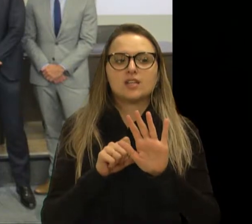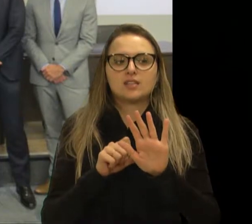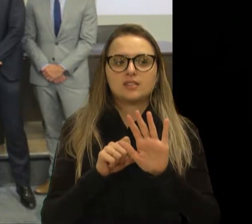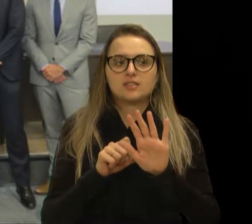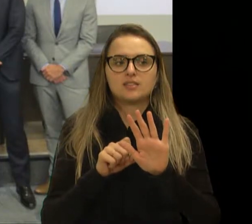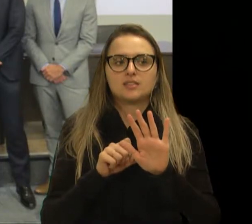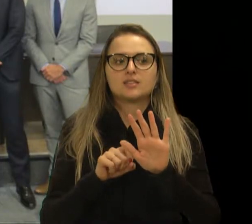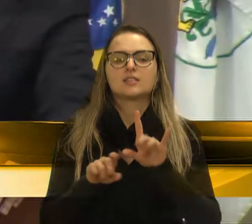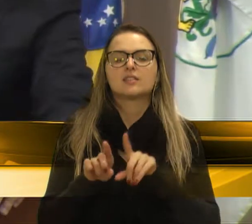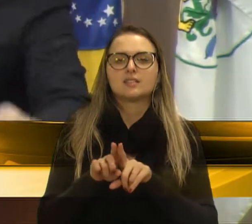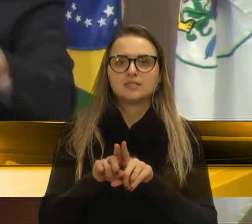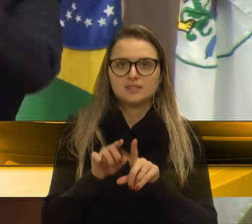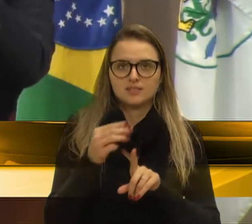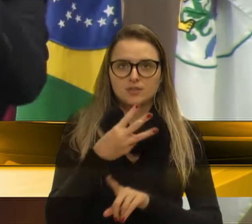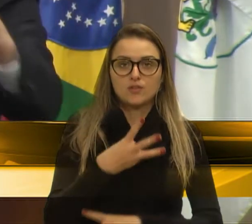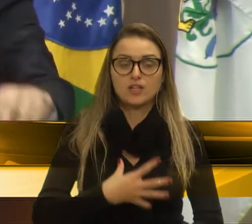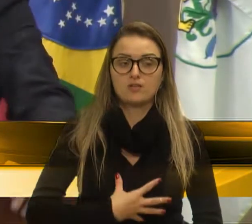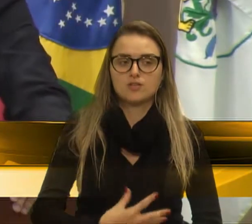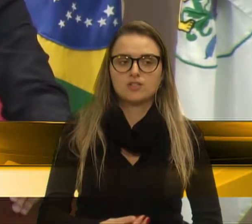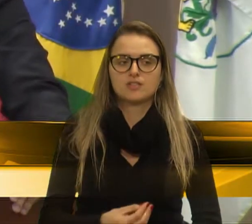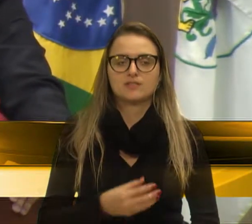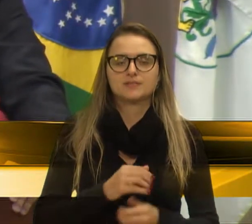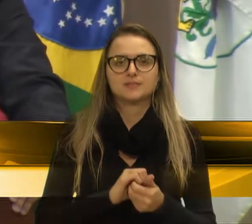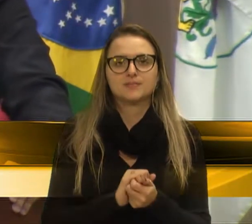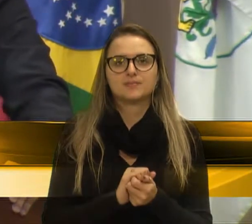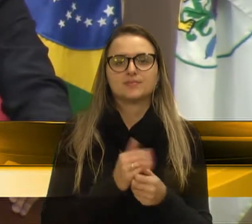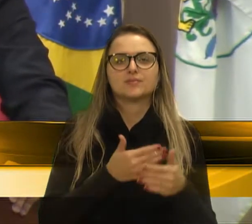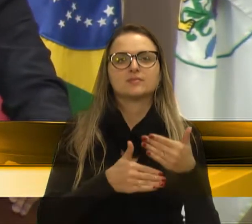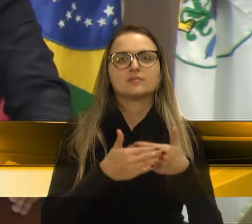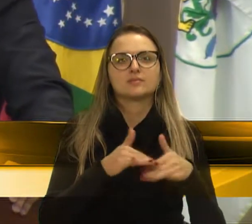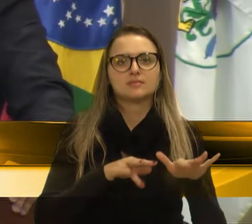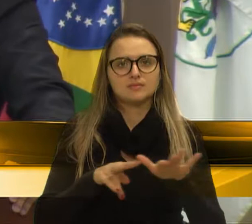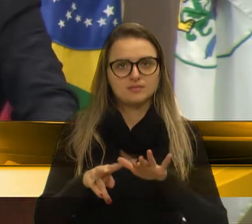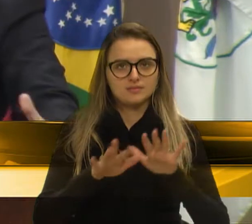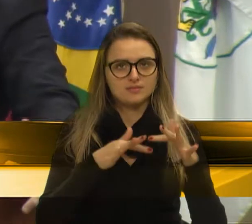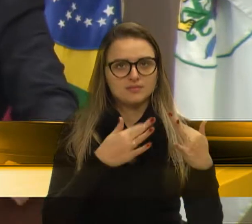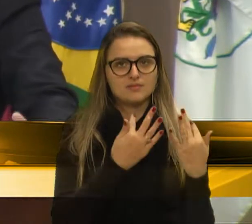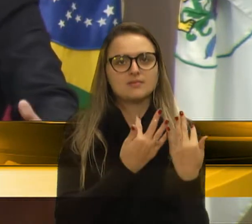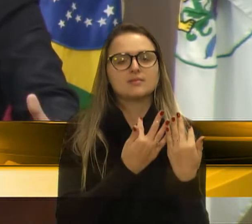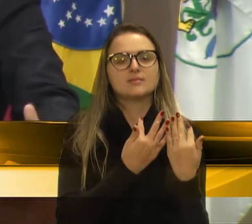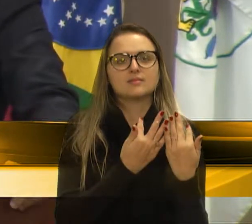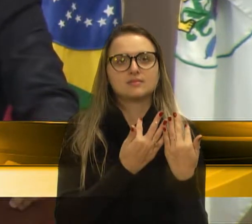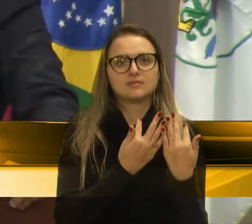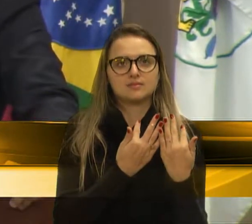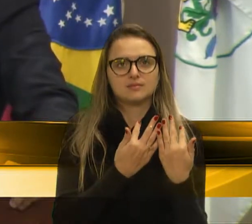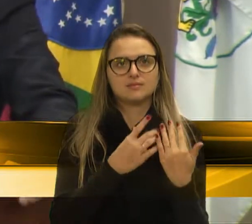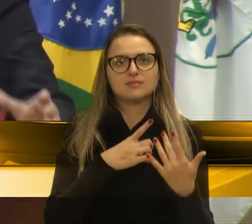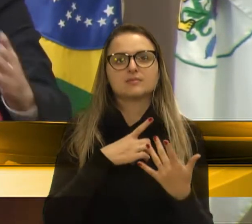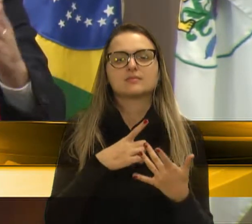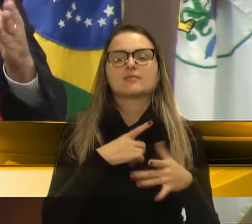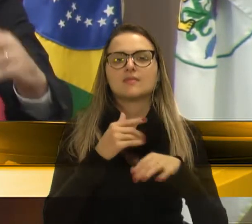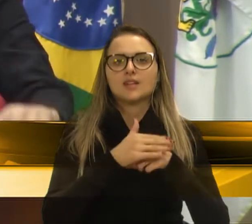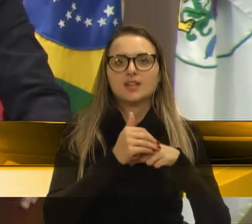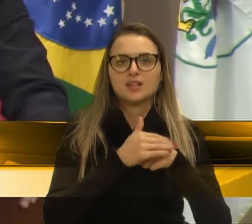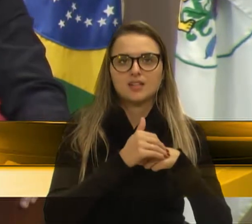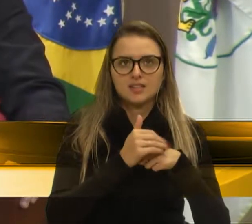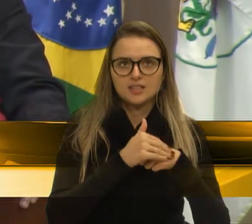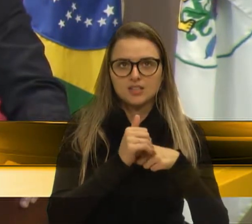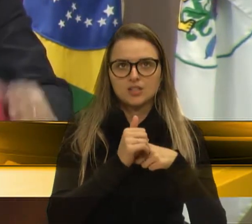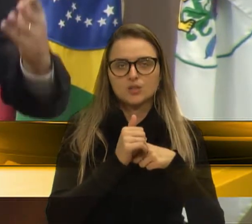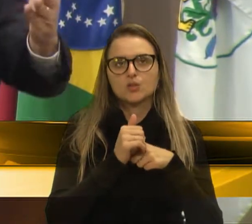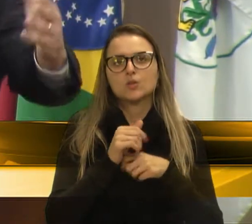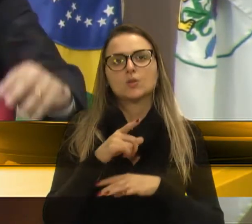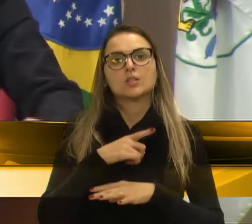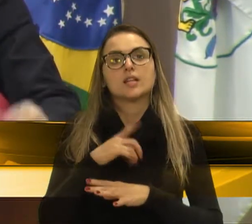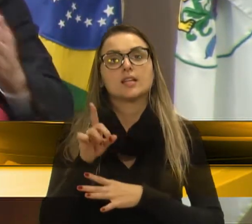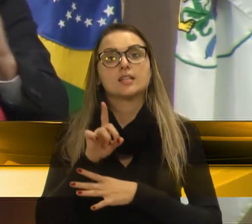Cá estamos 3 filhos depois, e nesse cenário familiar a gente encontra Porto Seguro, a gente encontra afeto, a gente encontra